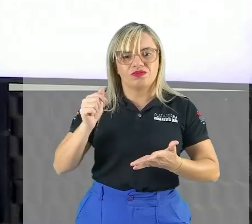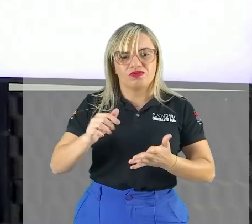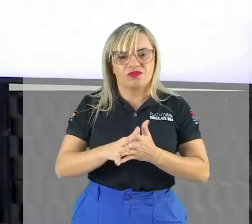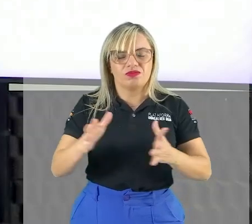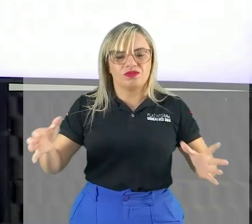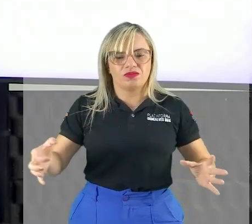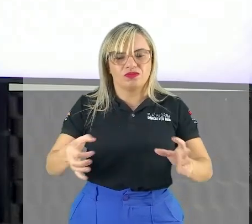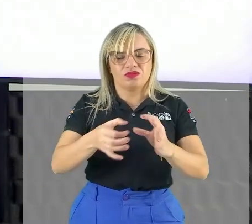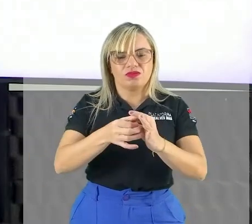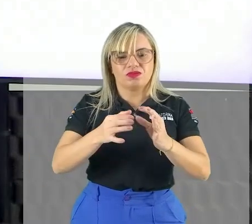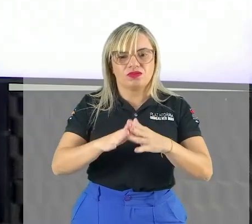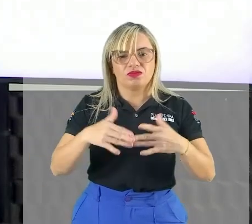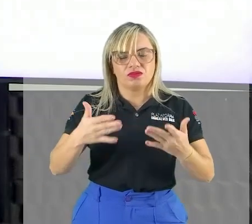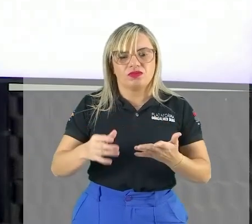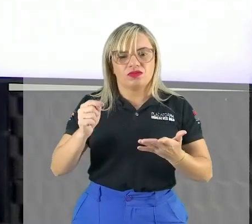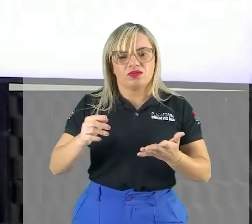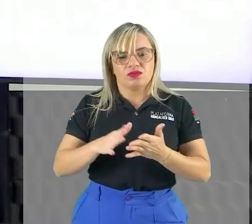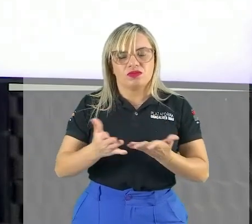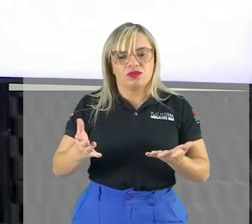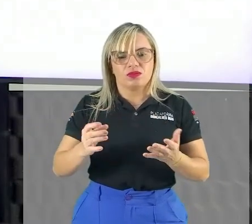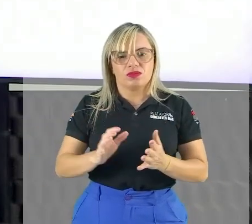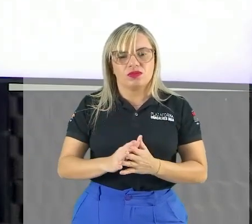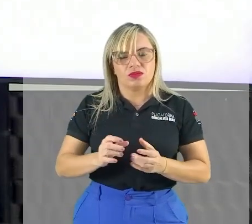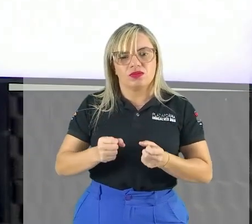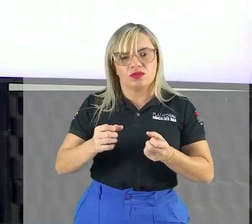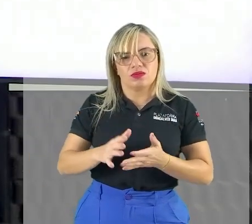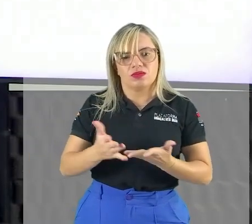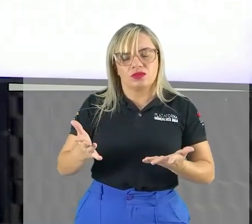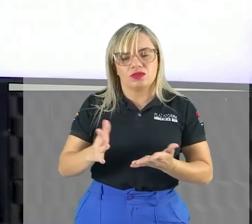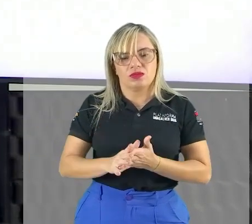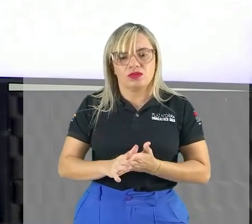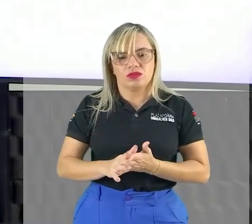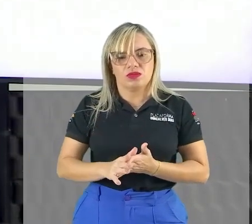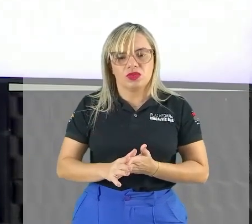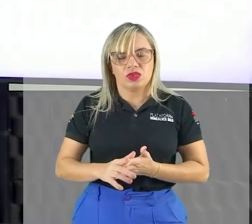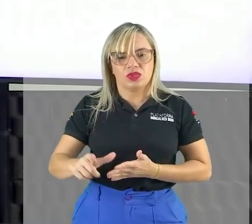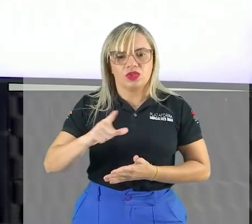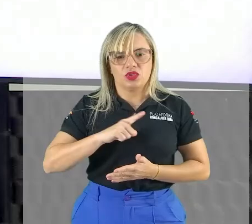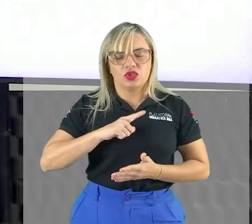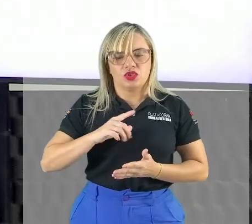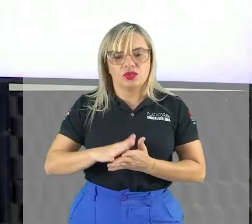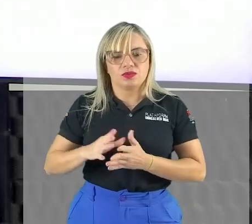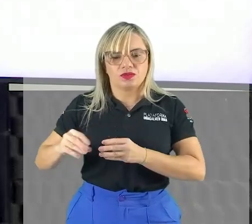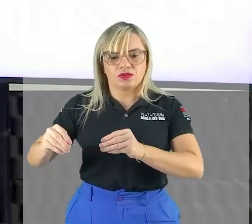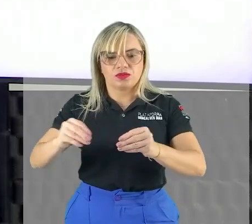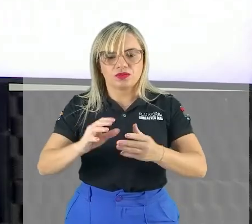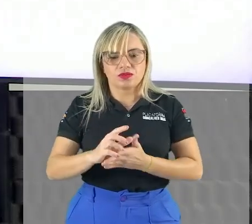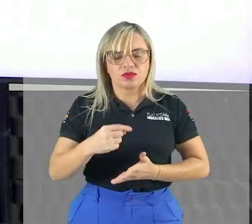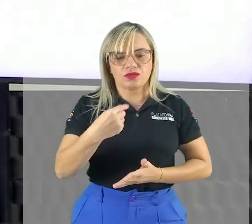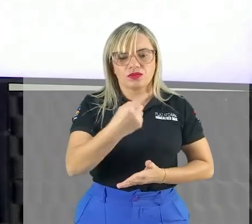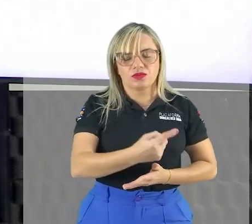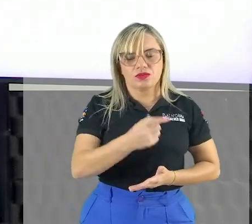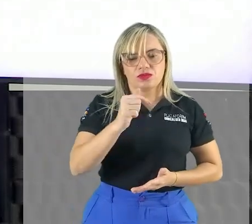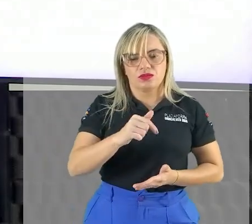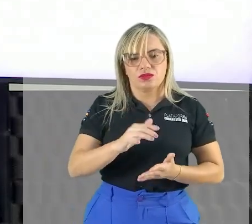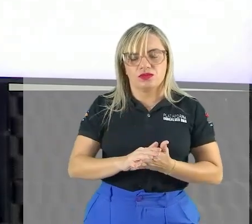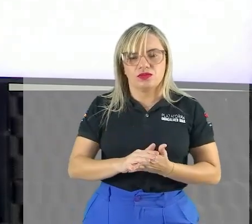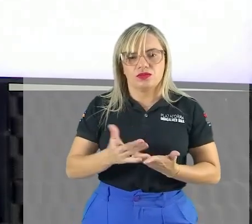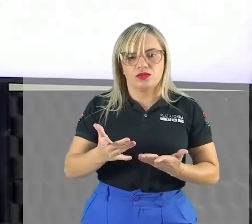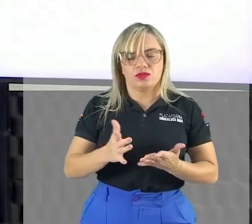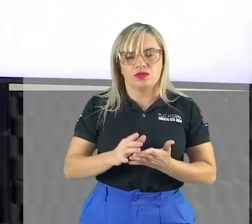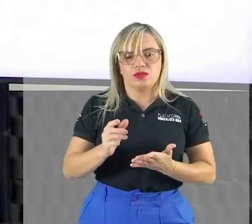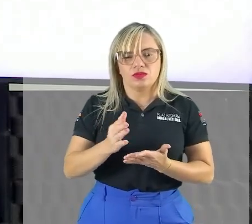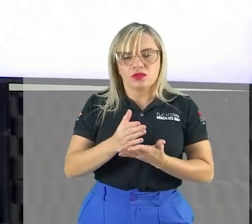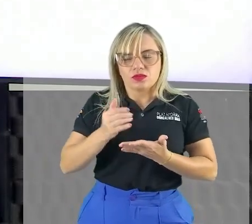entre 2 nobres. Um que possuía, claro, as terras e o outro que possuía ali o